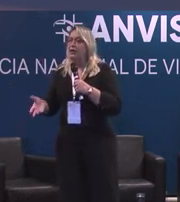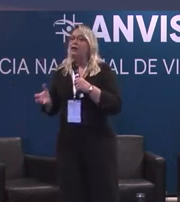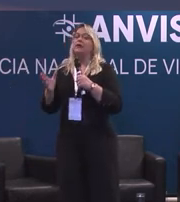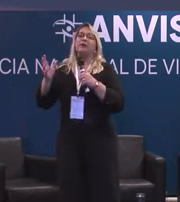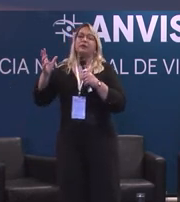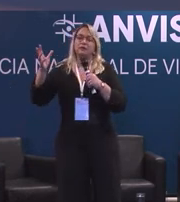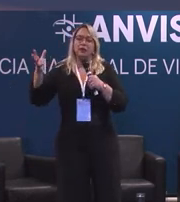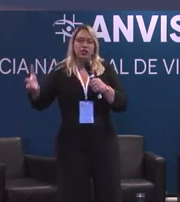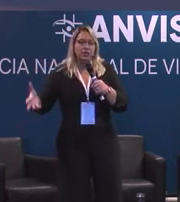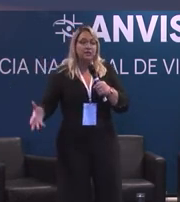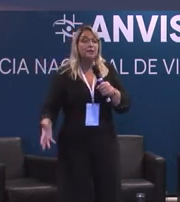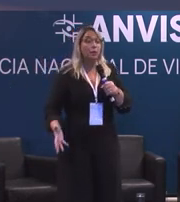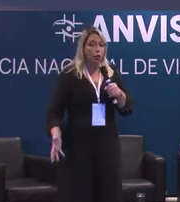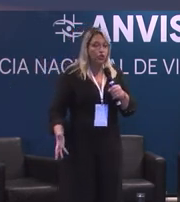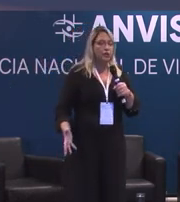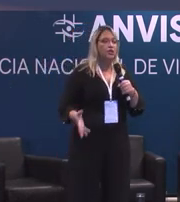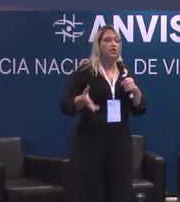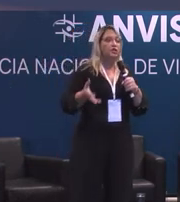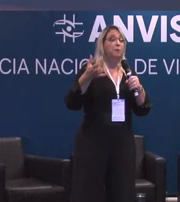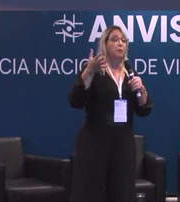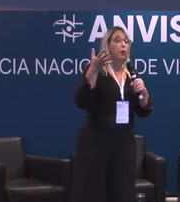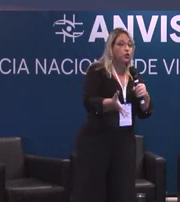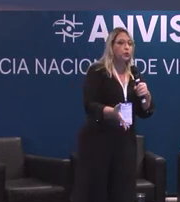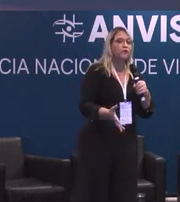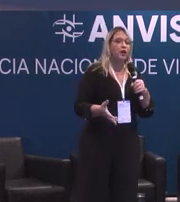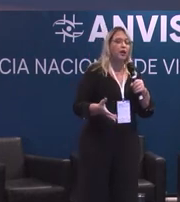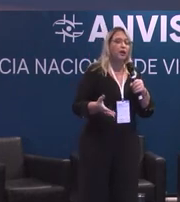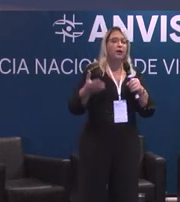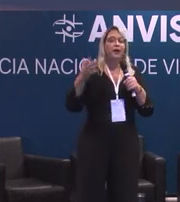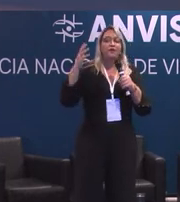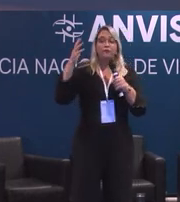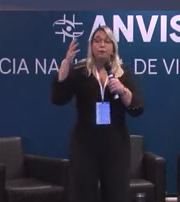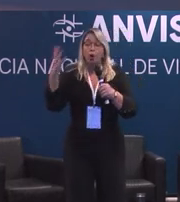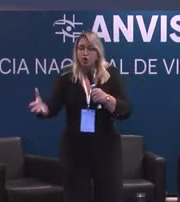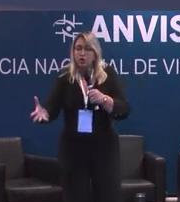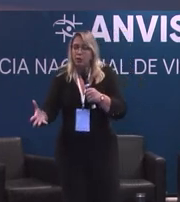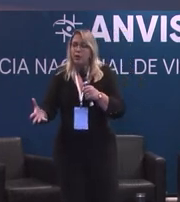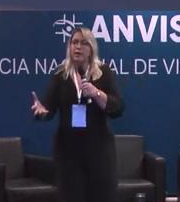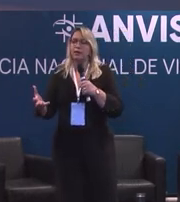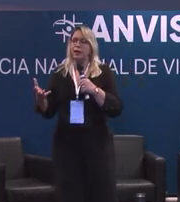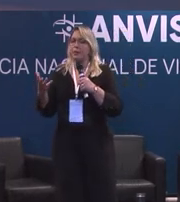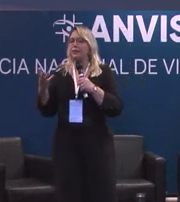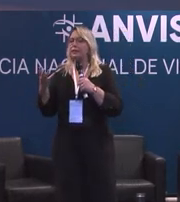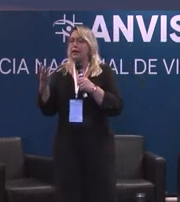Então, é preciso que a gente se mostre, que a gente mostre o que veio, mostre qual é a